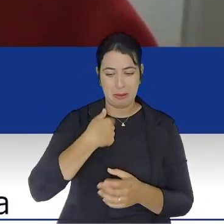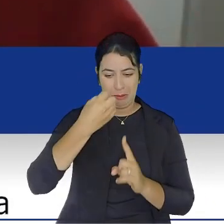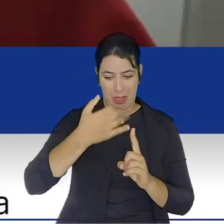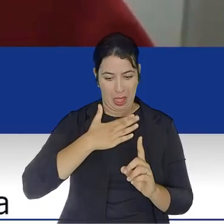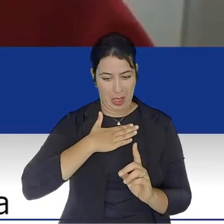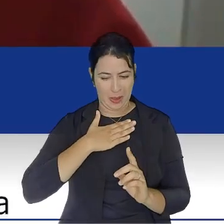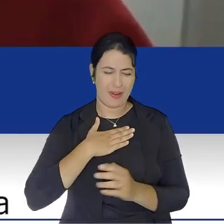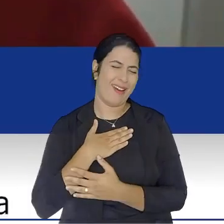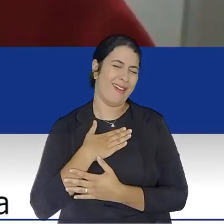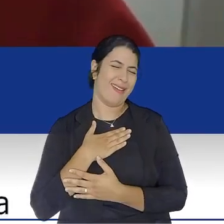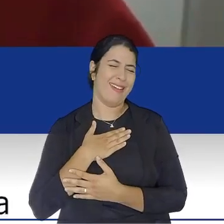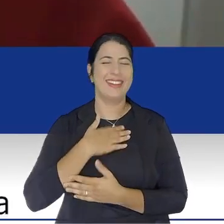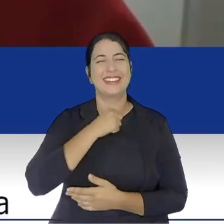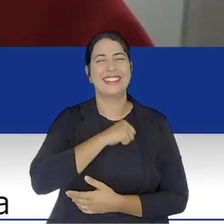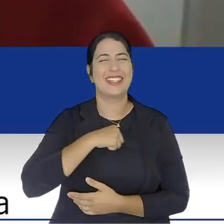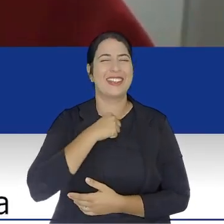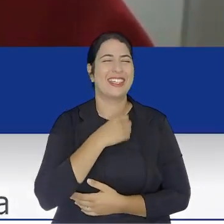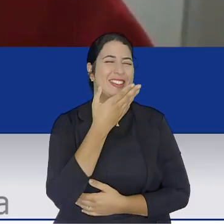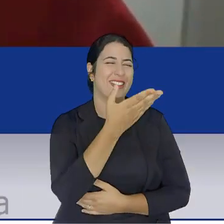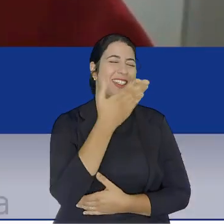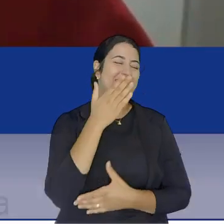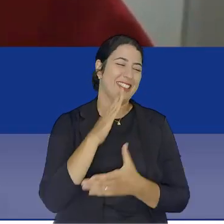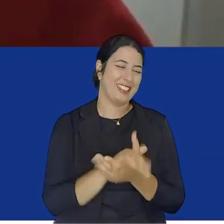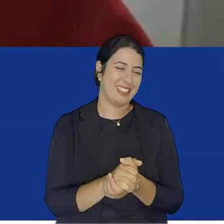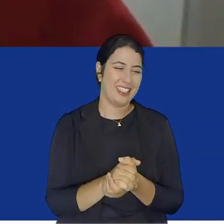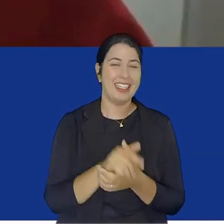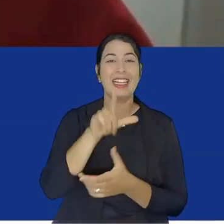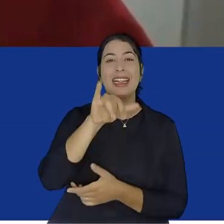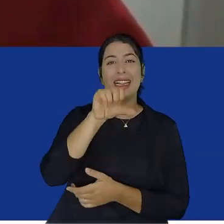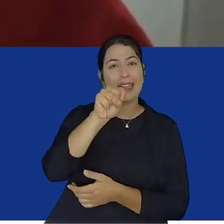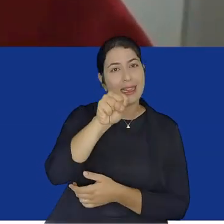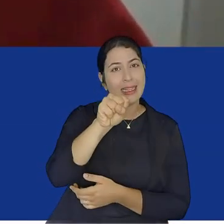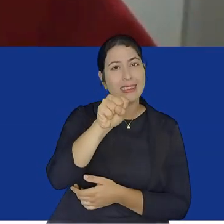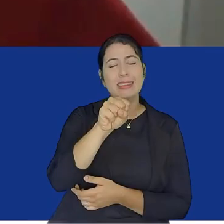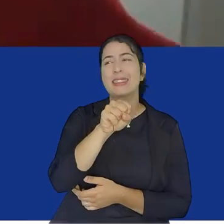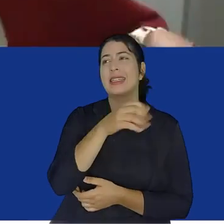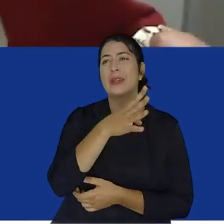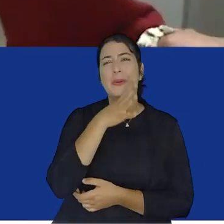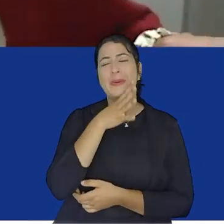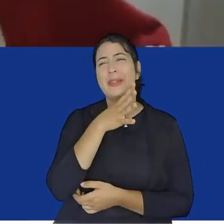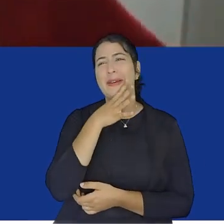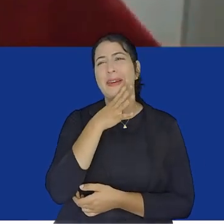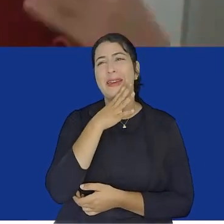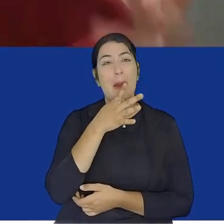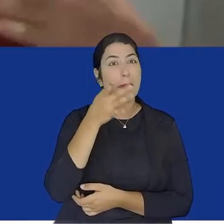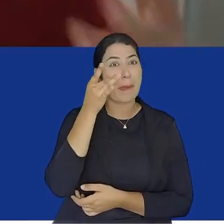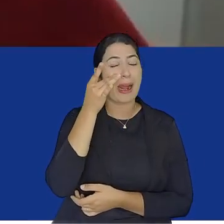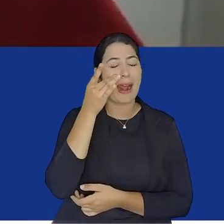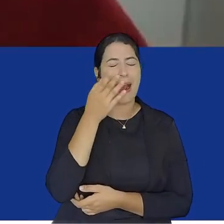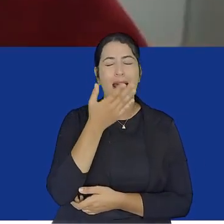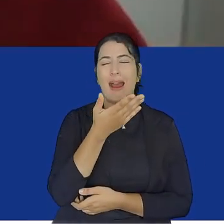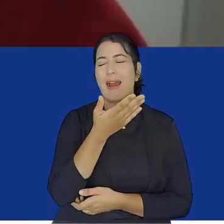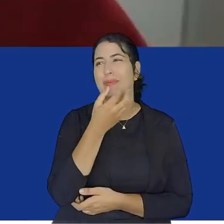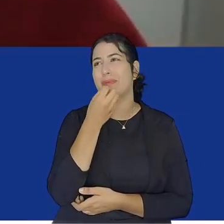querida, saudades. Elis, foi muito legal te conhecer aqui pessoalmente. A gente estava junto aqui essa semana,